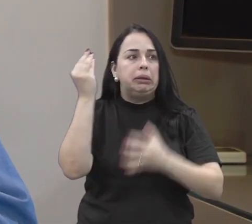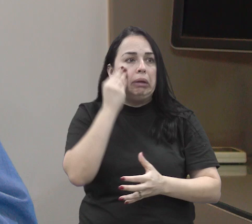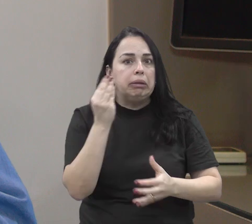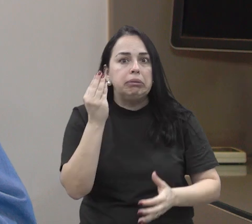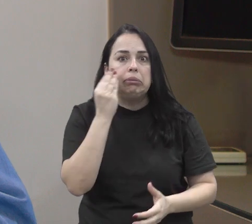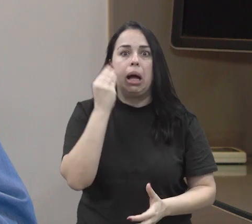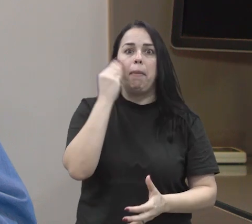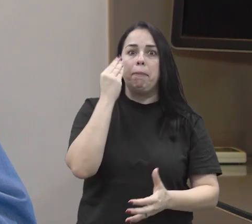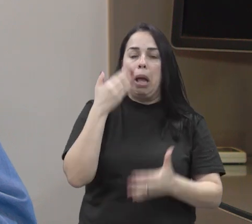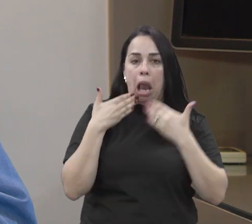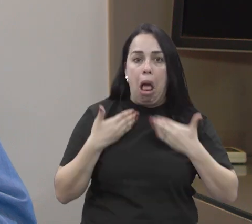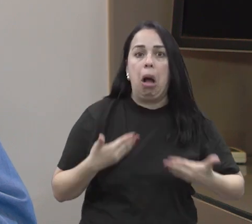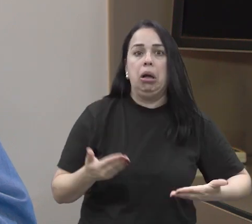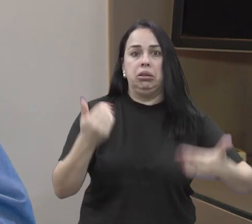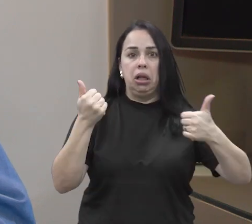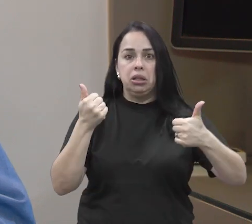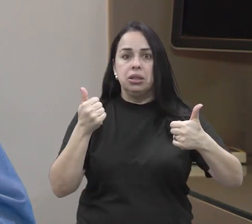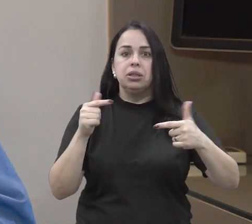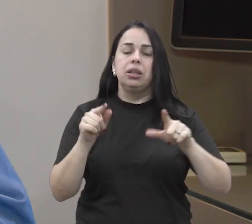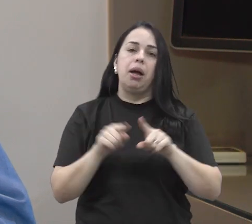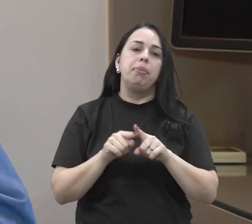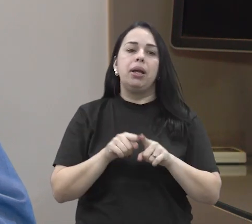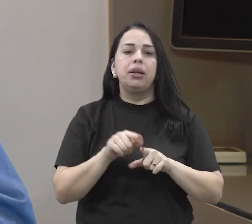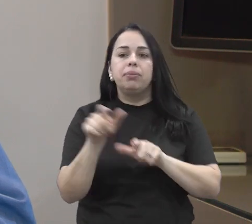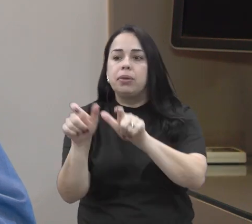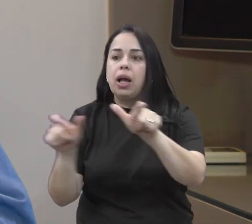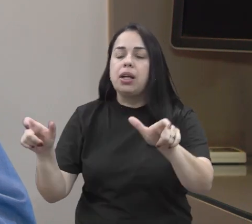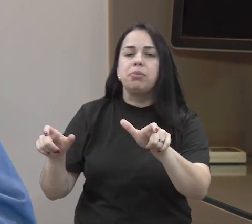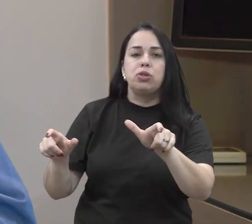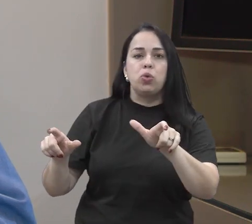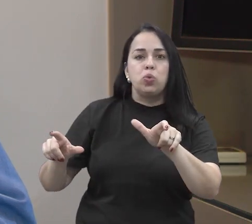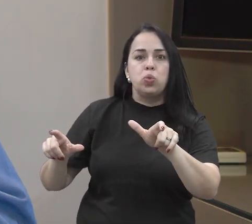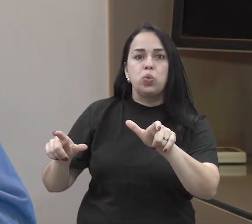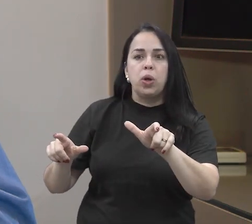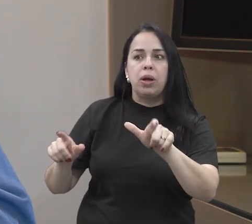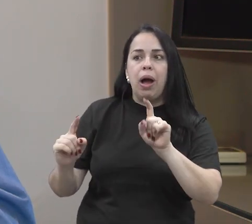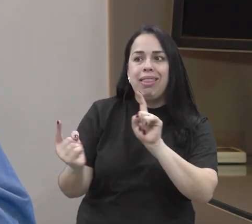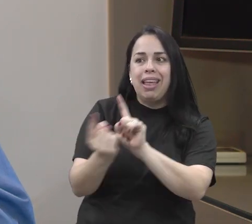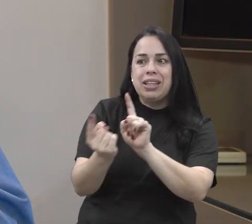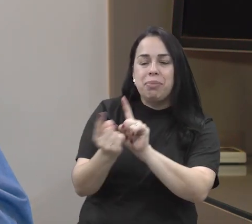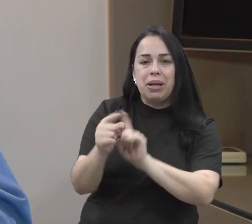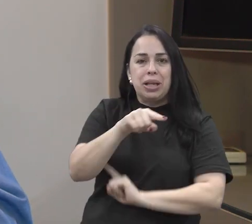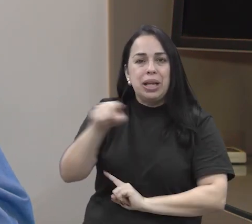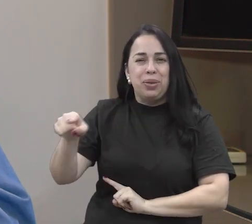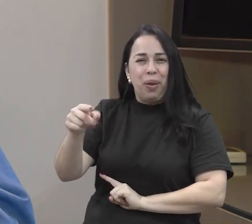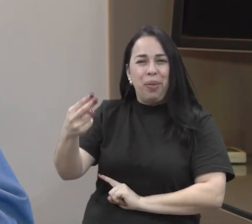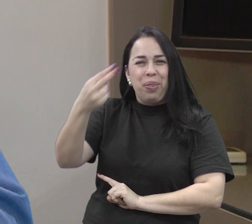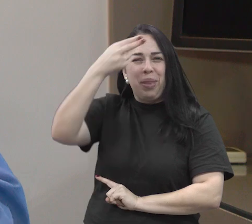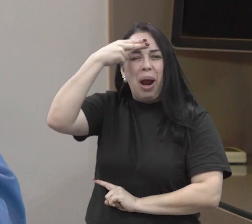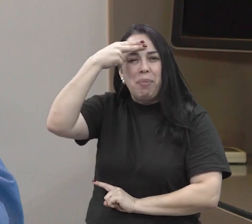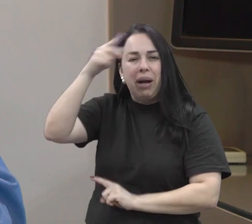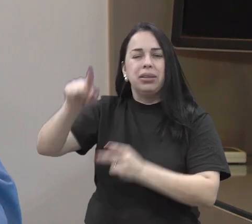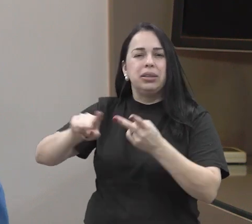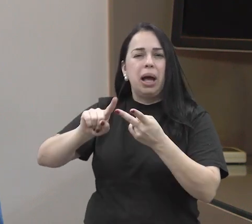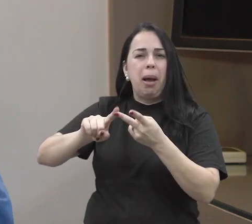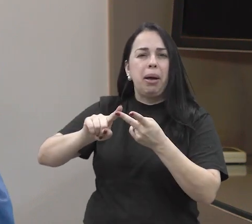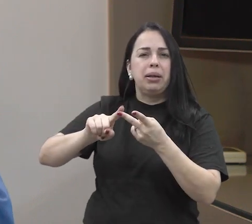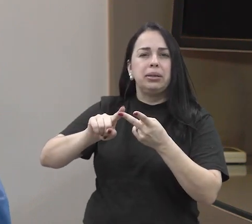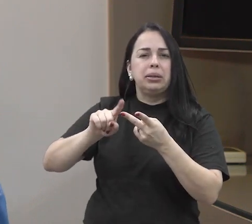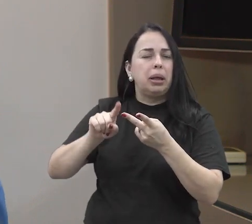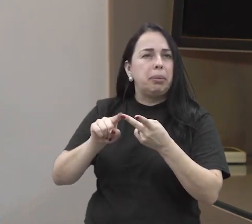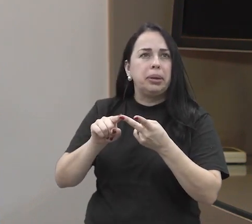por resultado e por estar lidando com situações muito traumáticas,